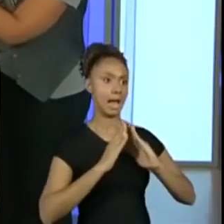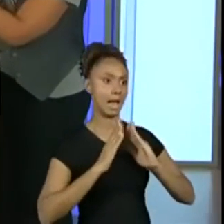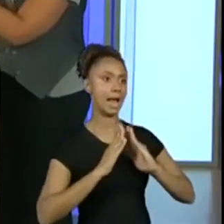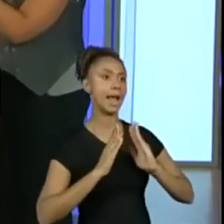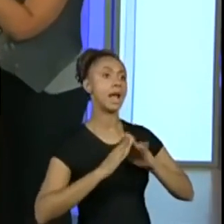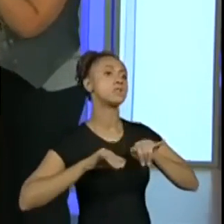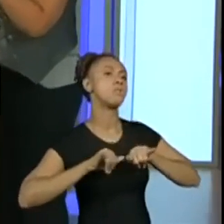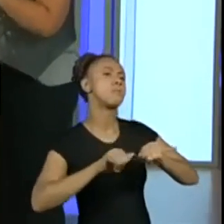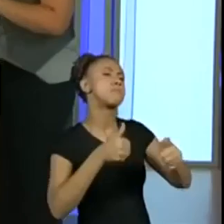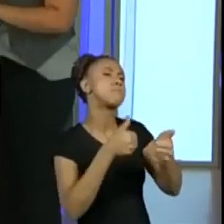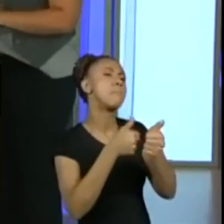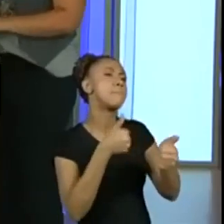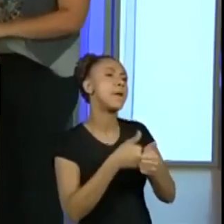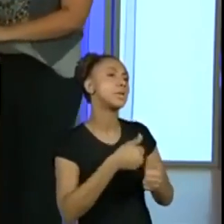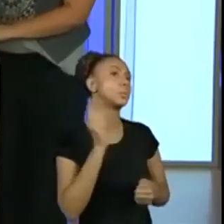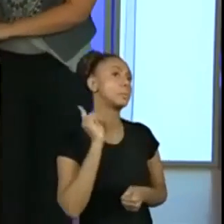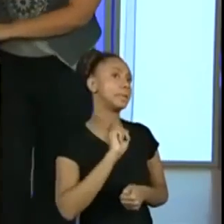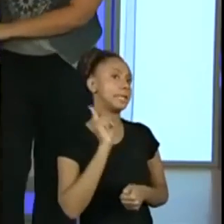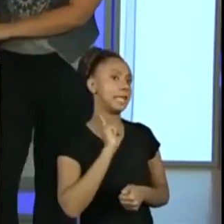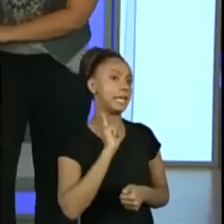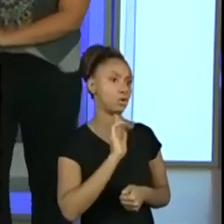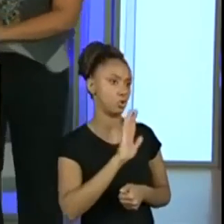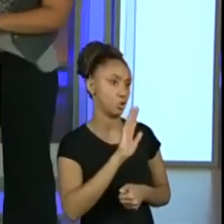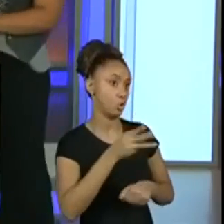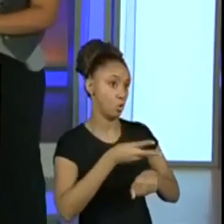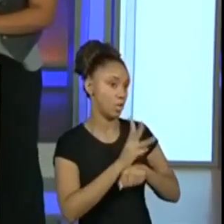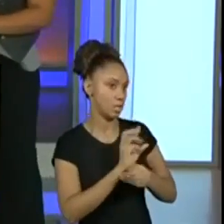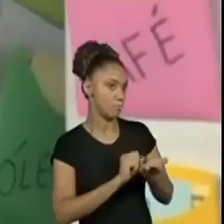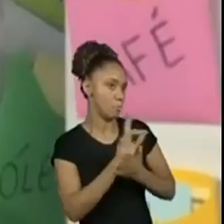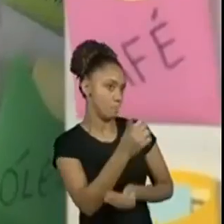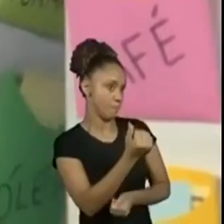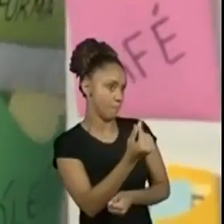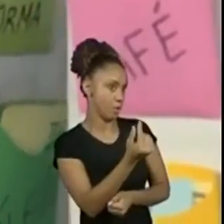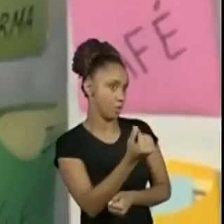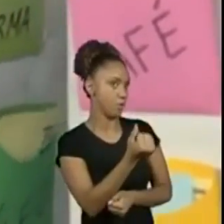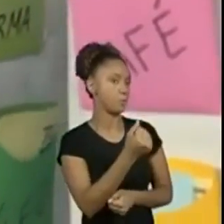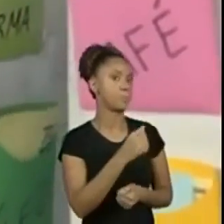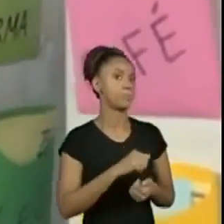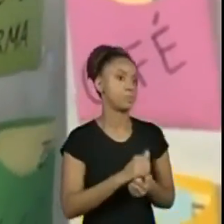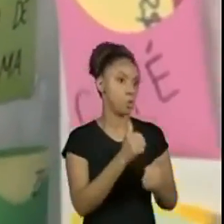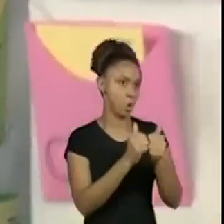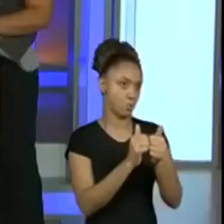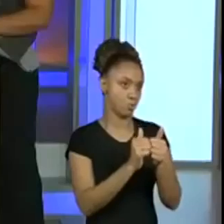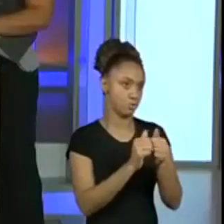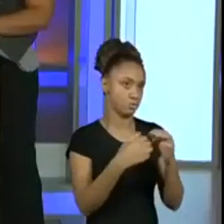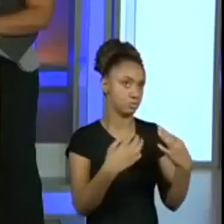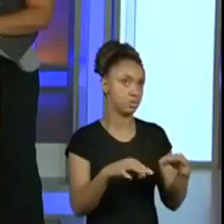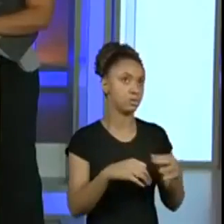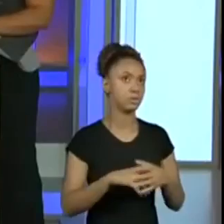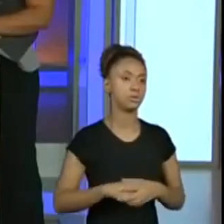e vou te mandar uma mensagem logo mais, tá bom? É esse aqui mesmo, arroz, certo?